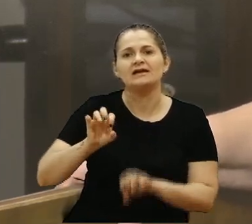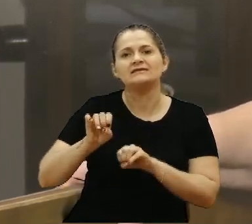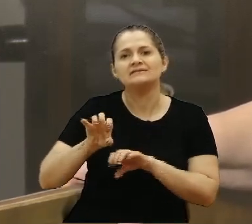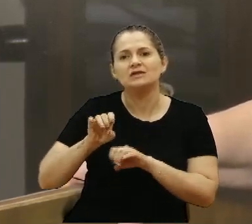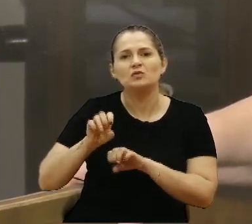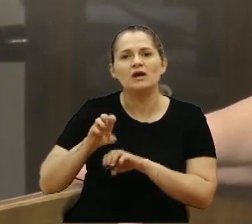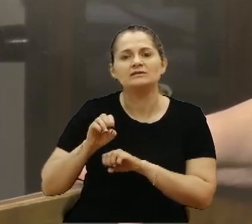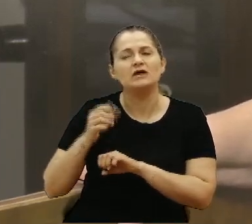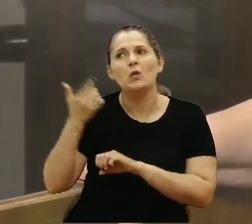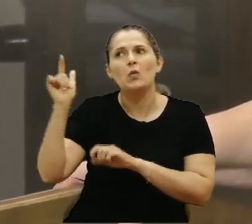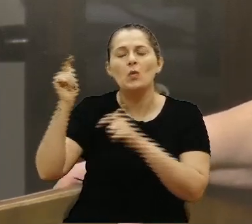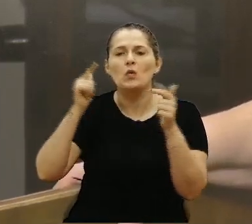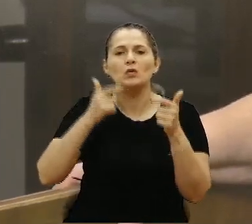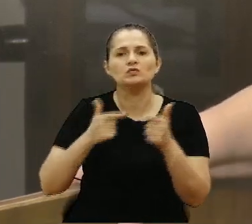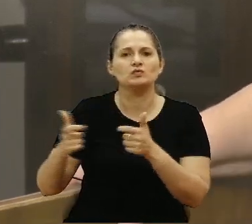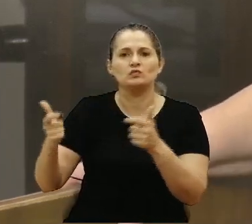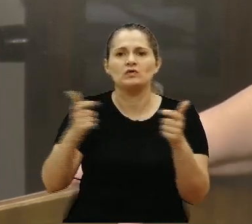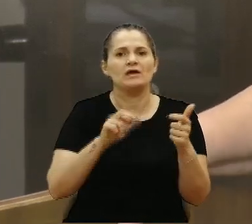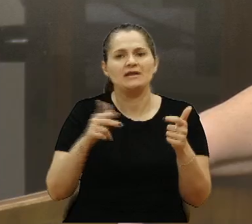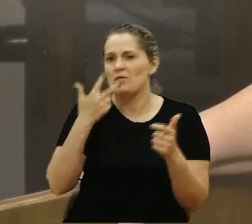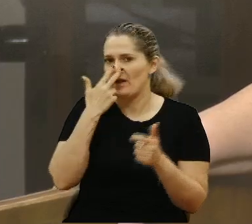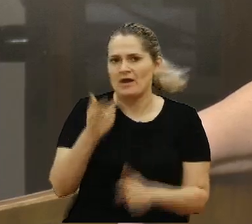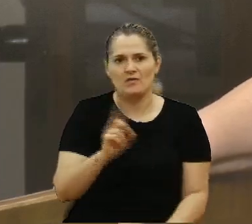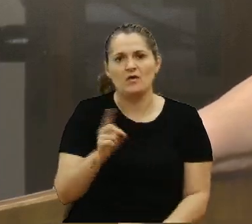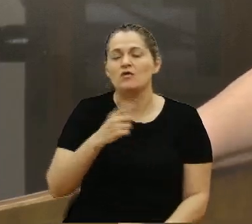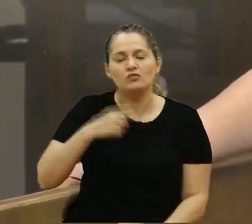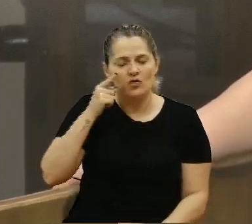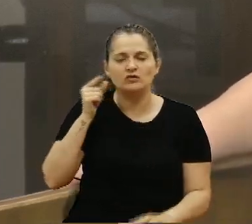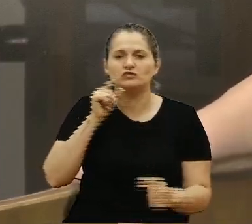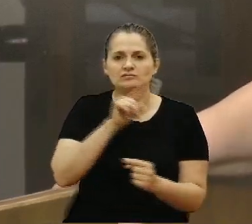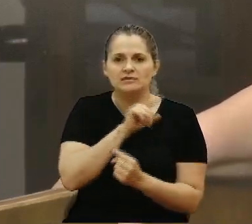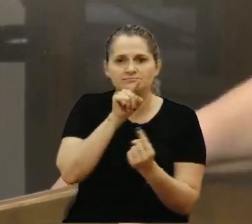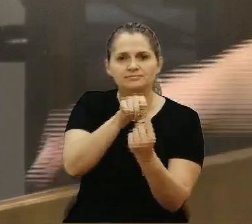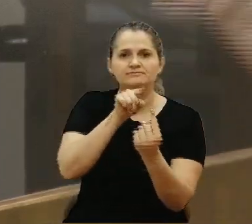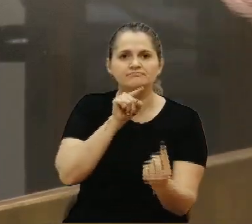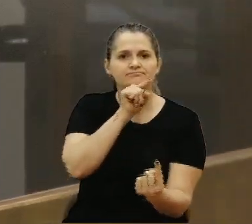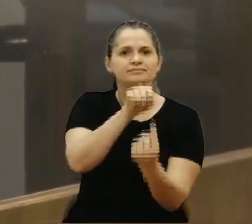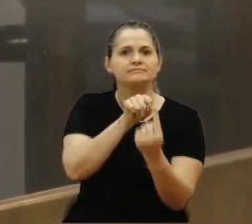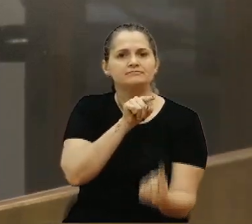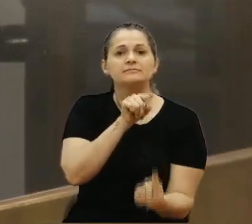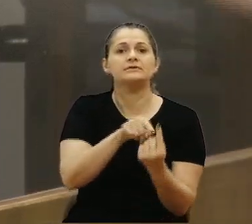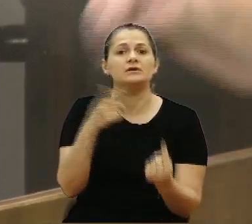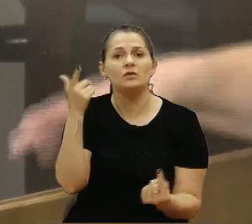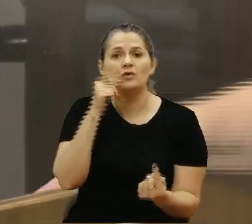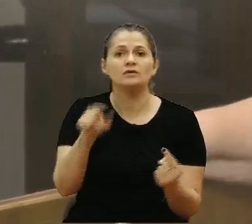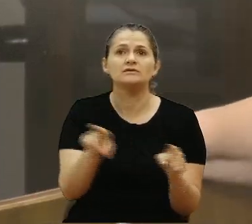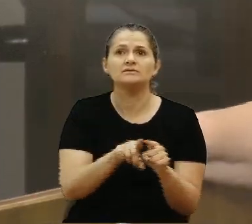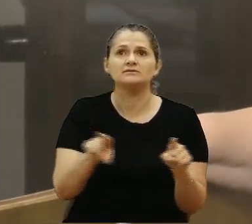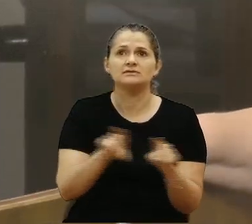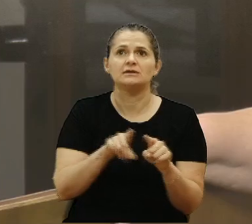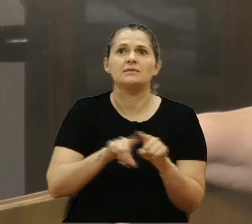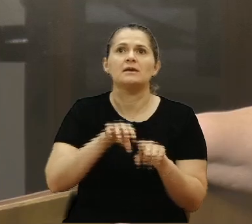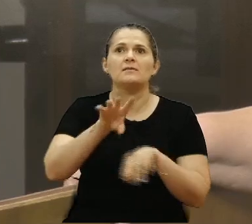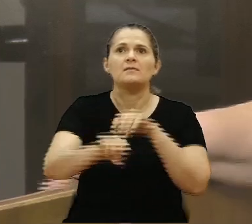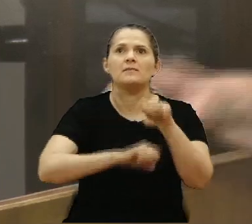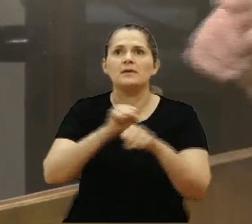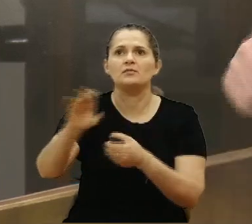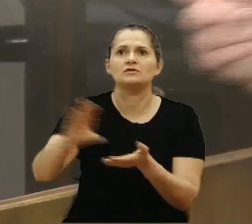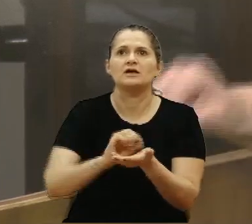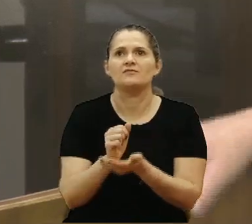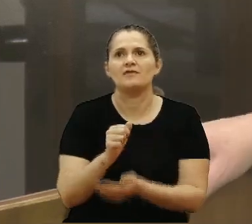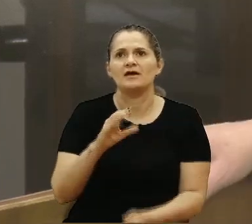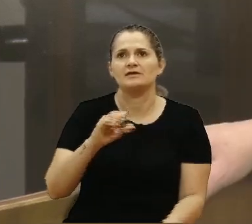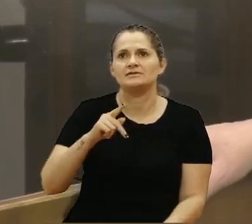outros lugares não se alcançam e nós alcançamos com todas as dificuldades, inclusive com atraso da verba do CPM, que